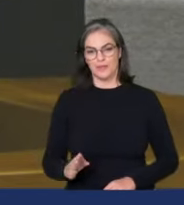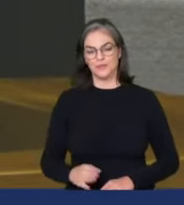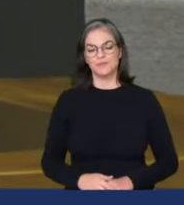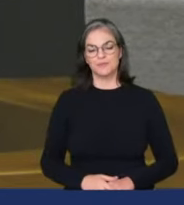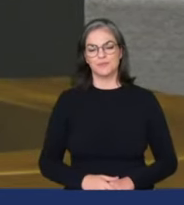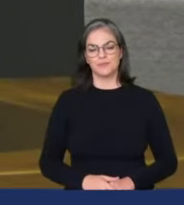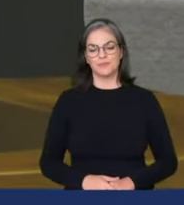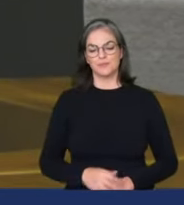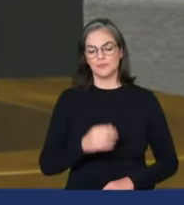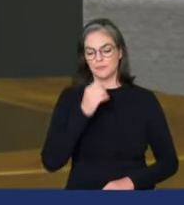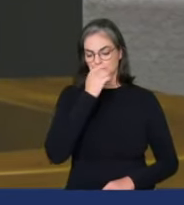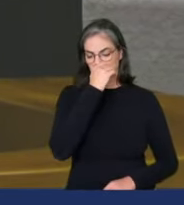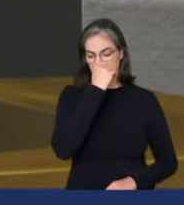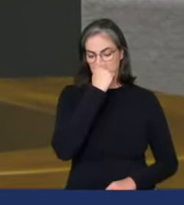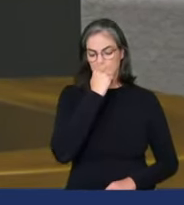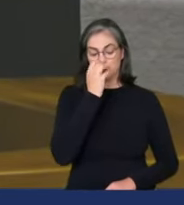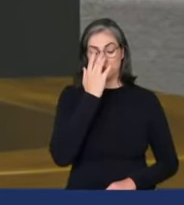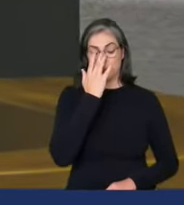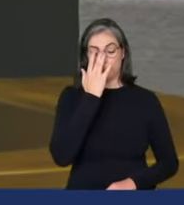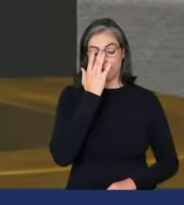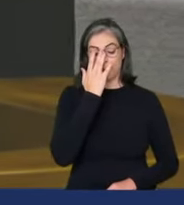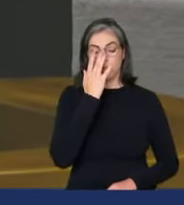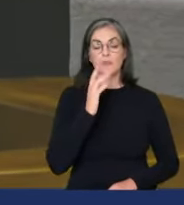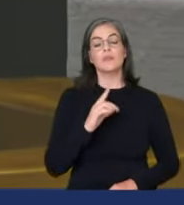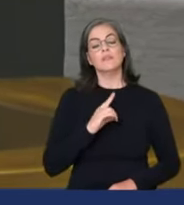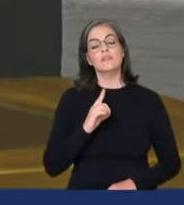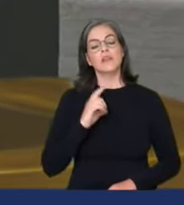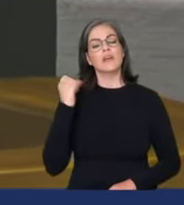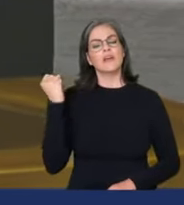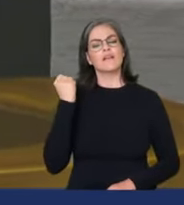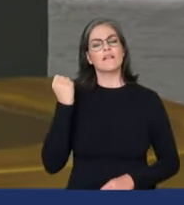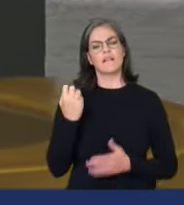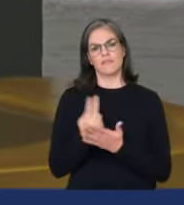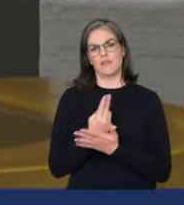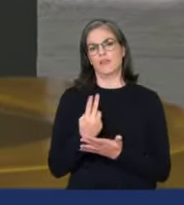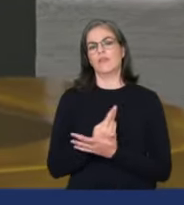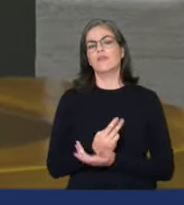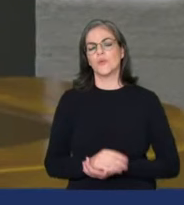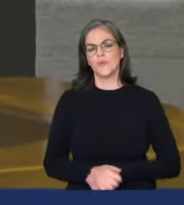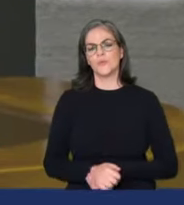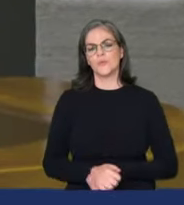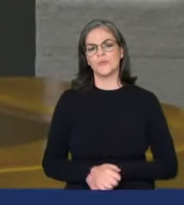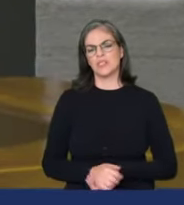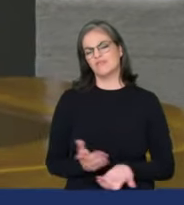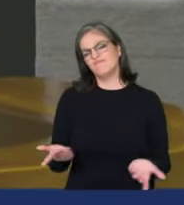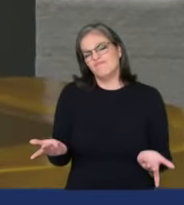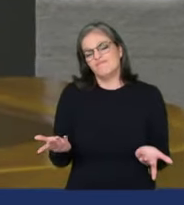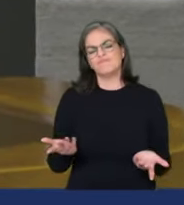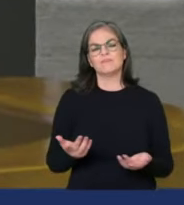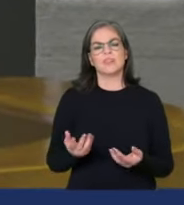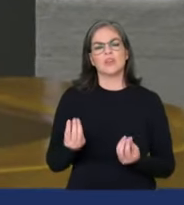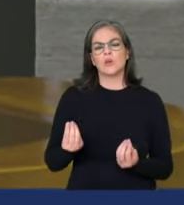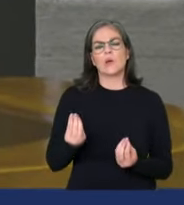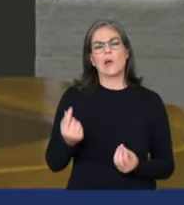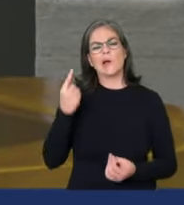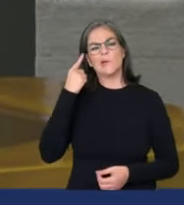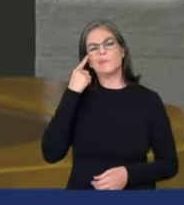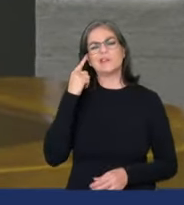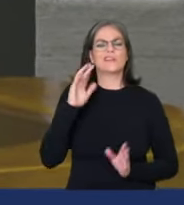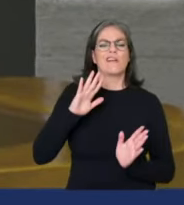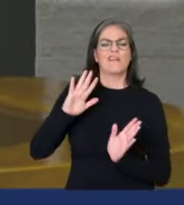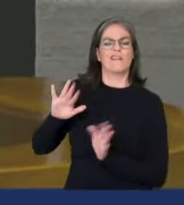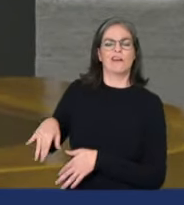um grave erro subestimar o impacto de uma política em relação ao setor